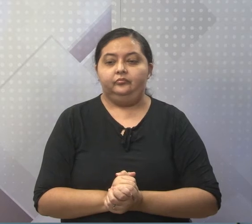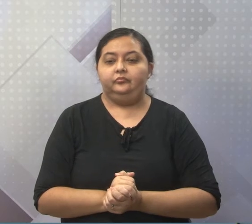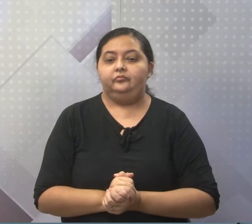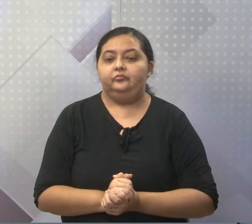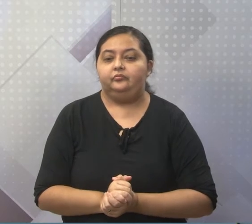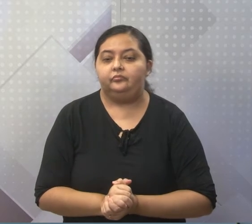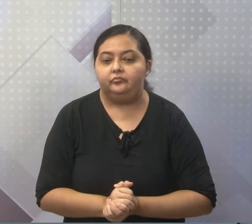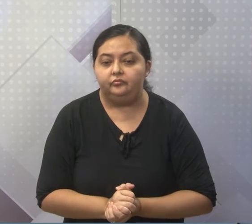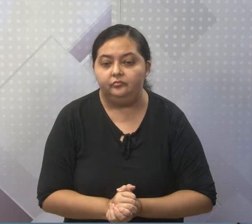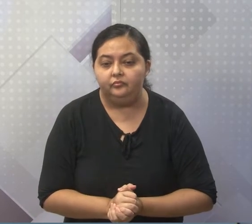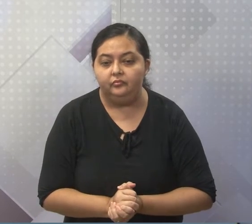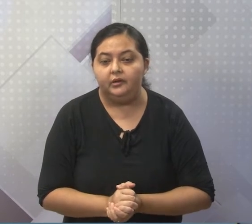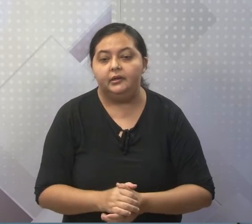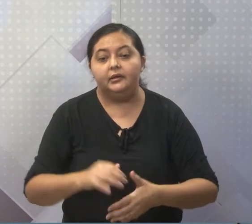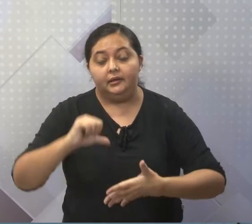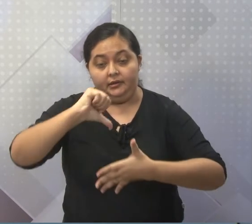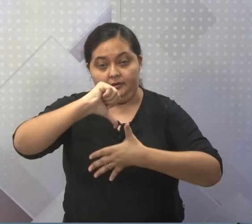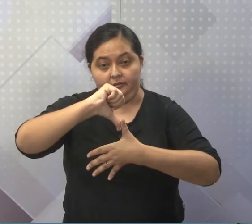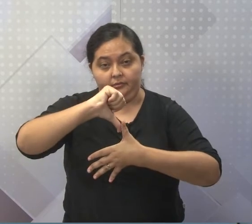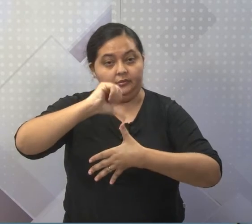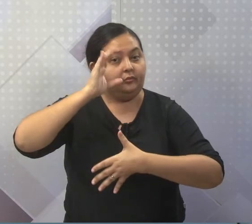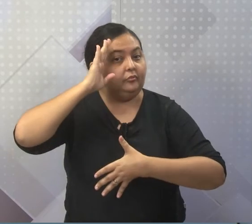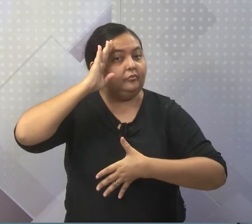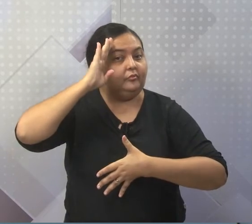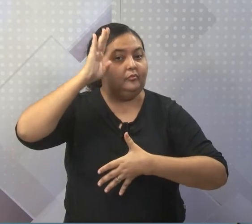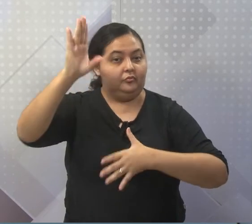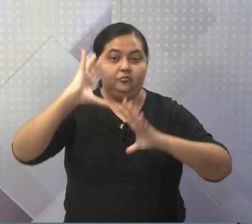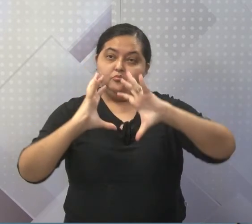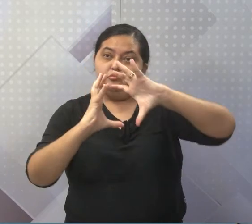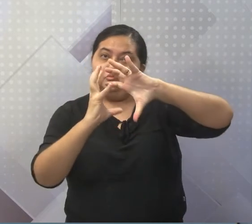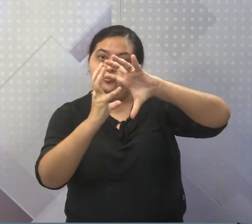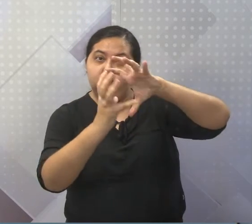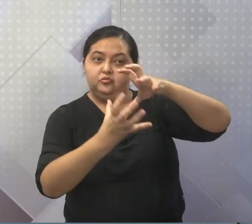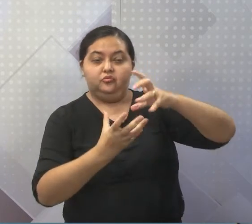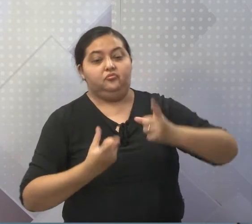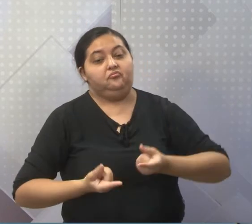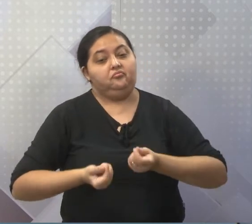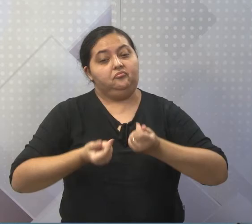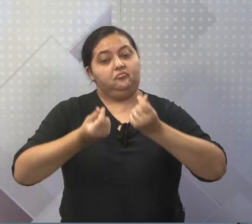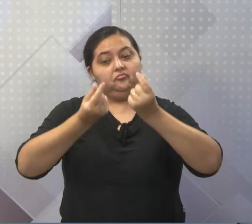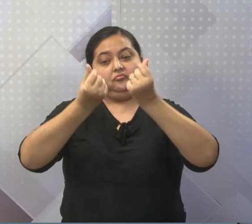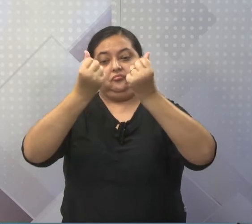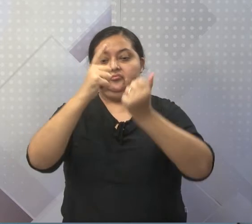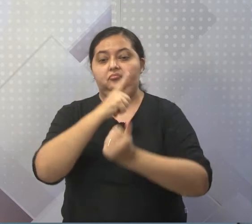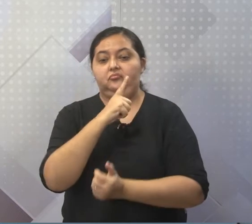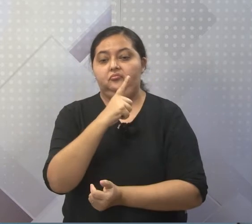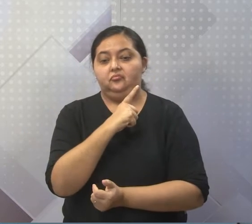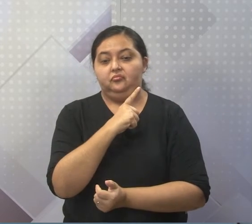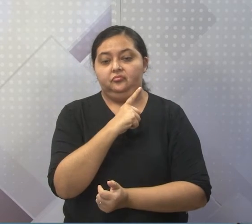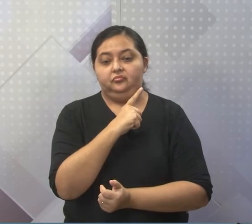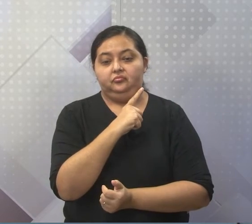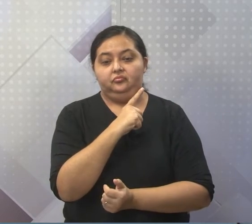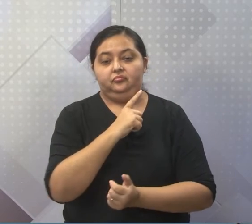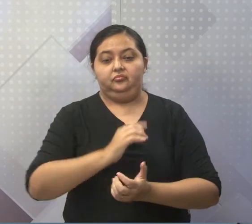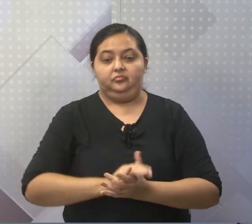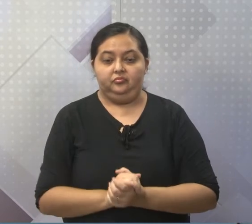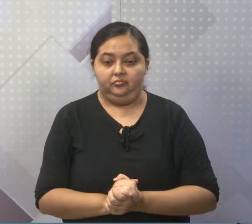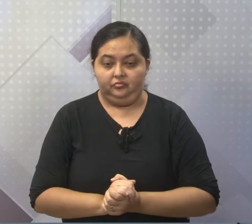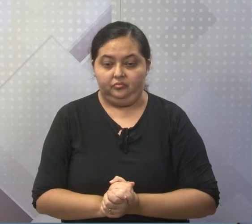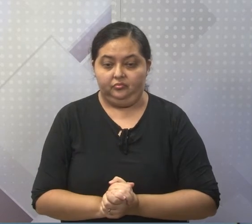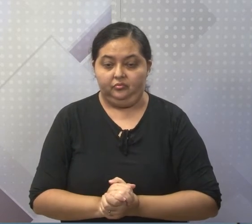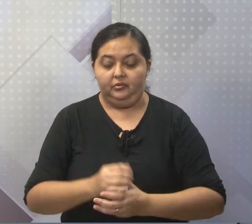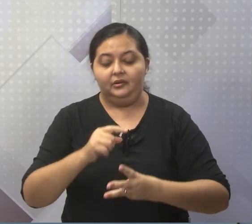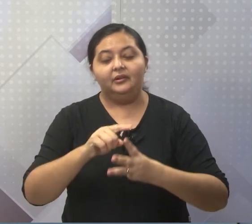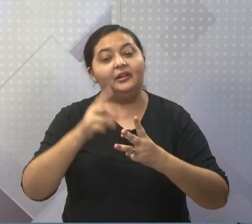também faz com que a América do Sul se destaca nível Mundial certo na economia mundial em toda essa parte das